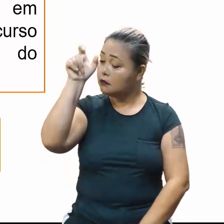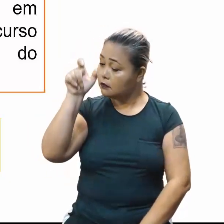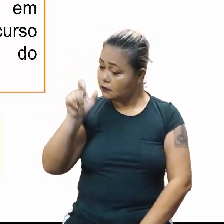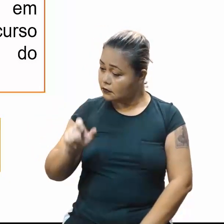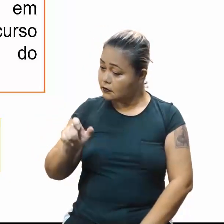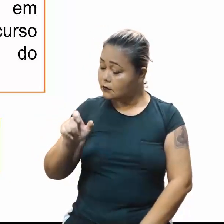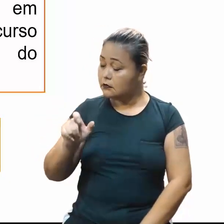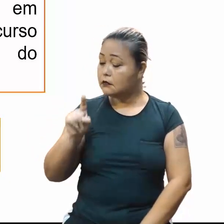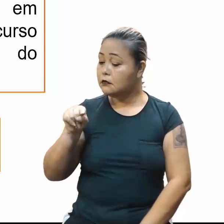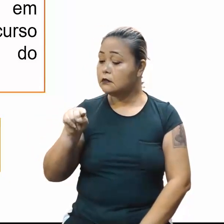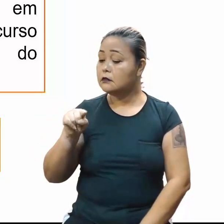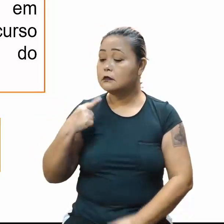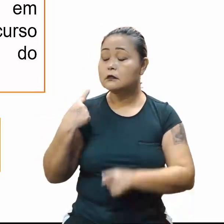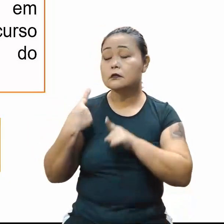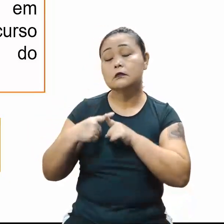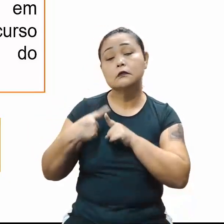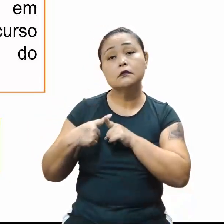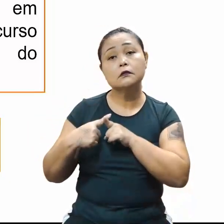Porque